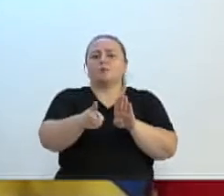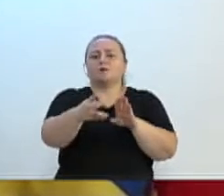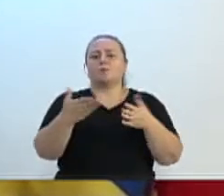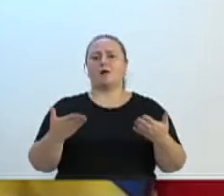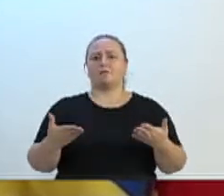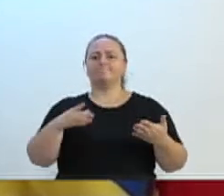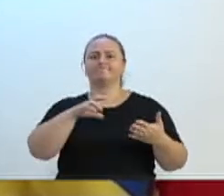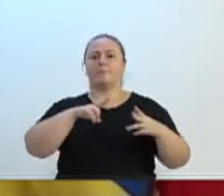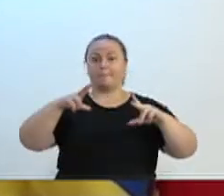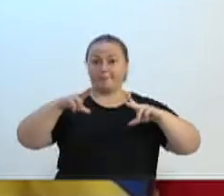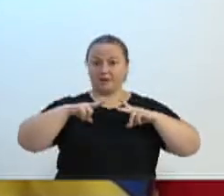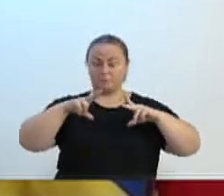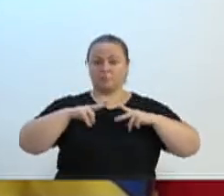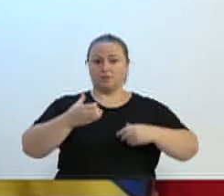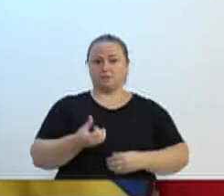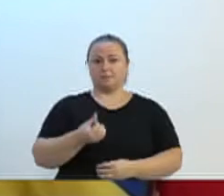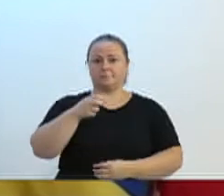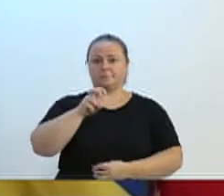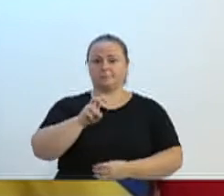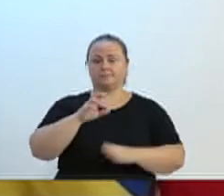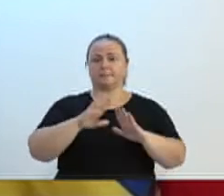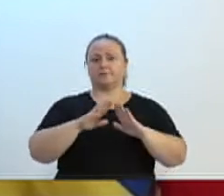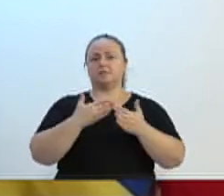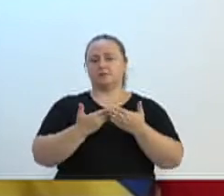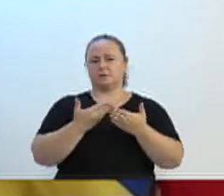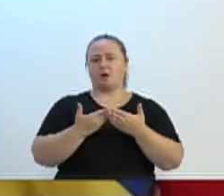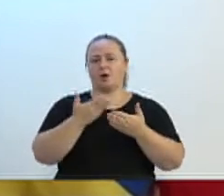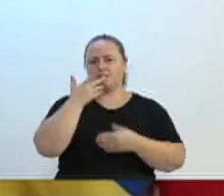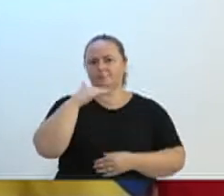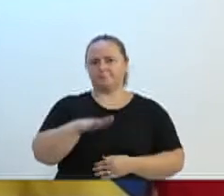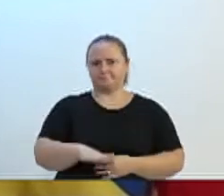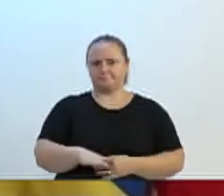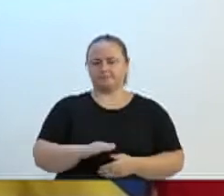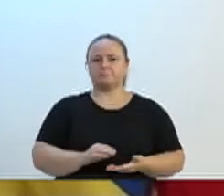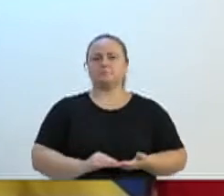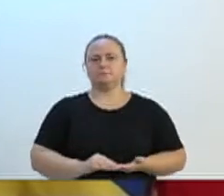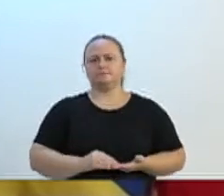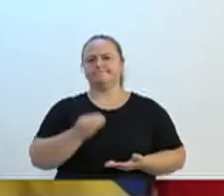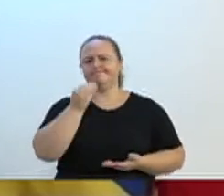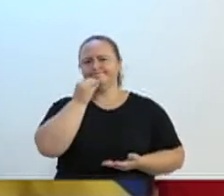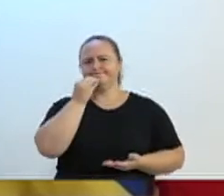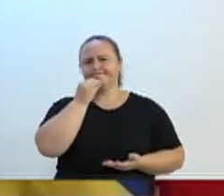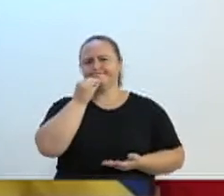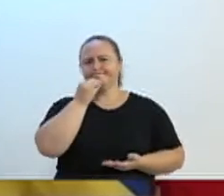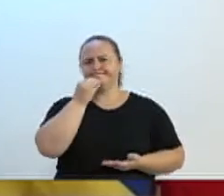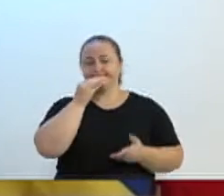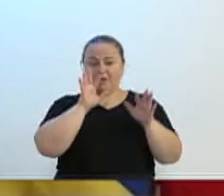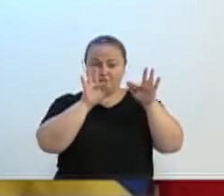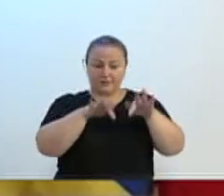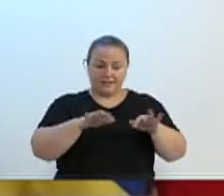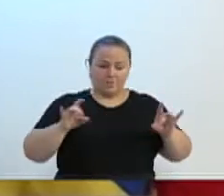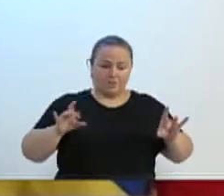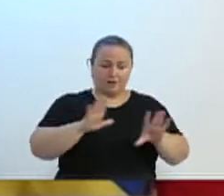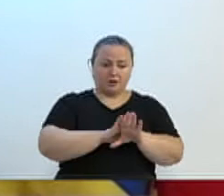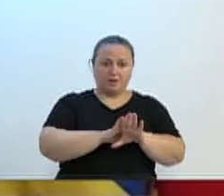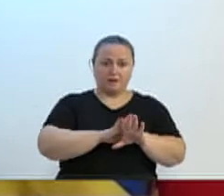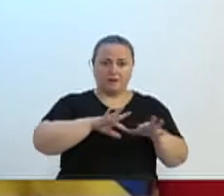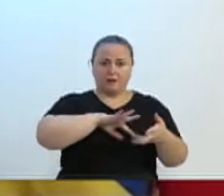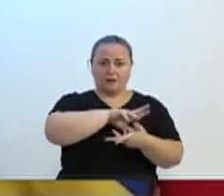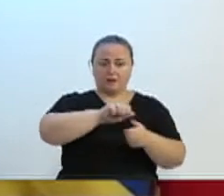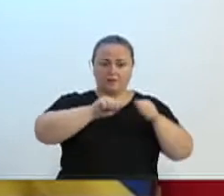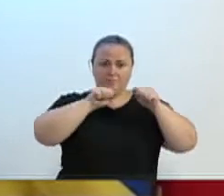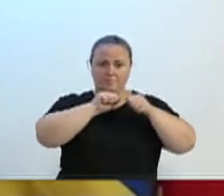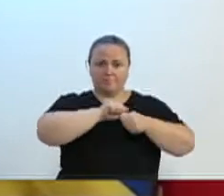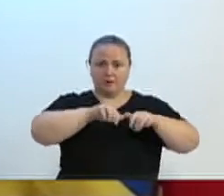em Blumenau. Certamente, não seremos mais esse número ao final desta pandemia, se juntos